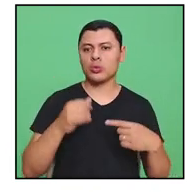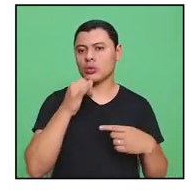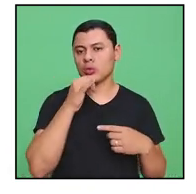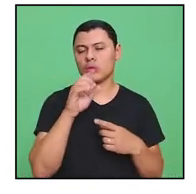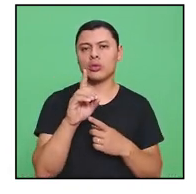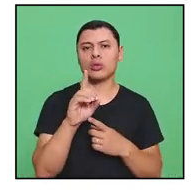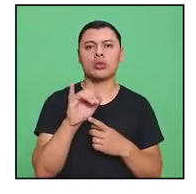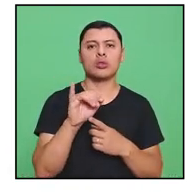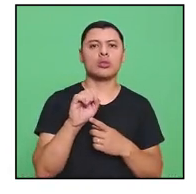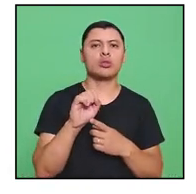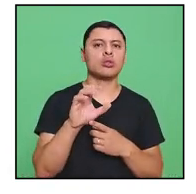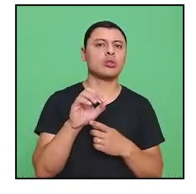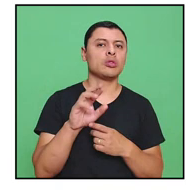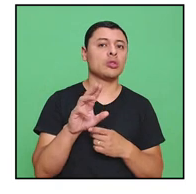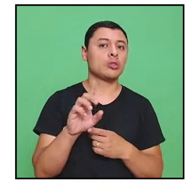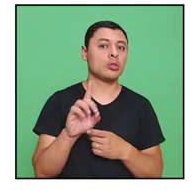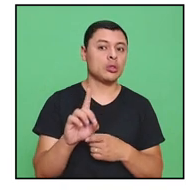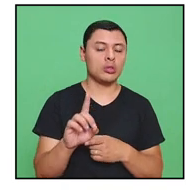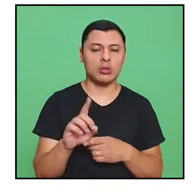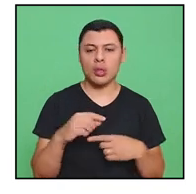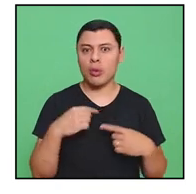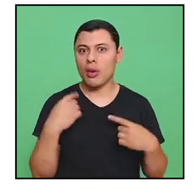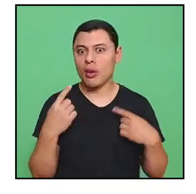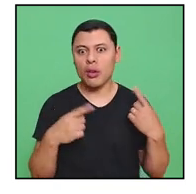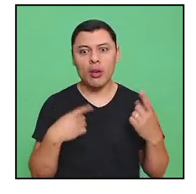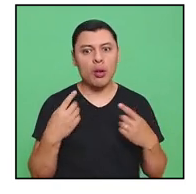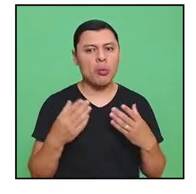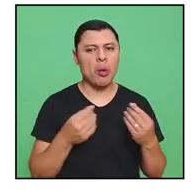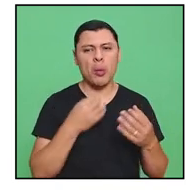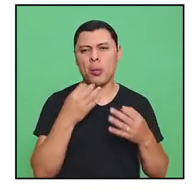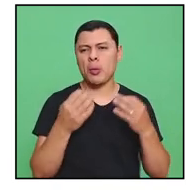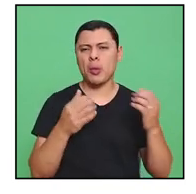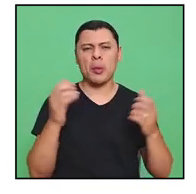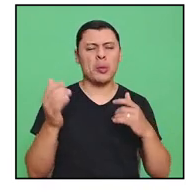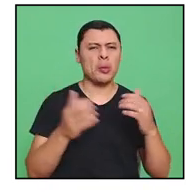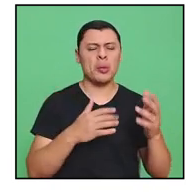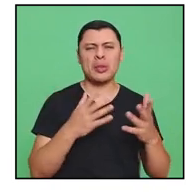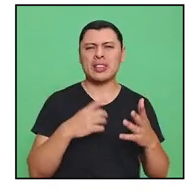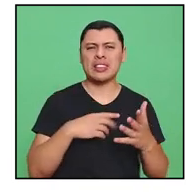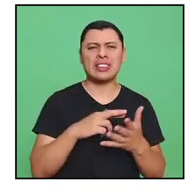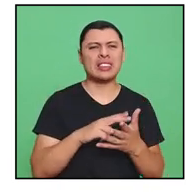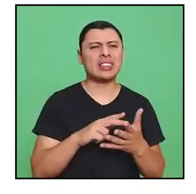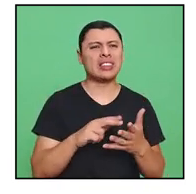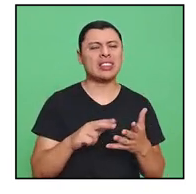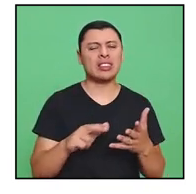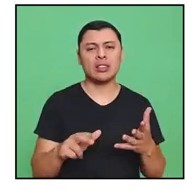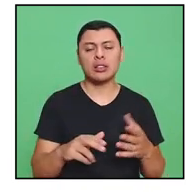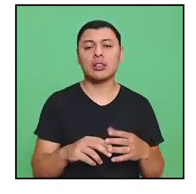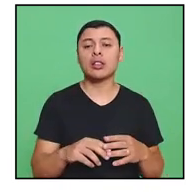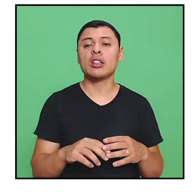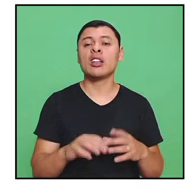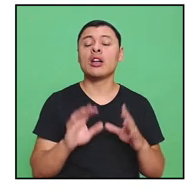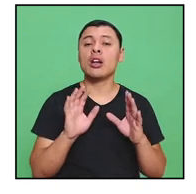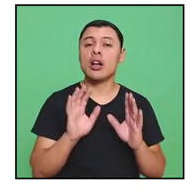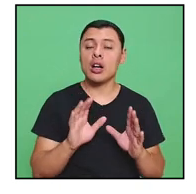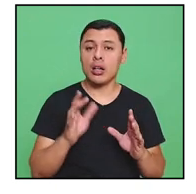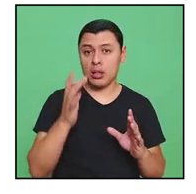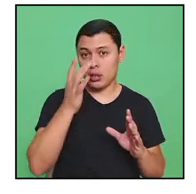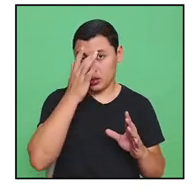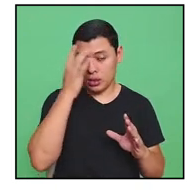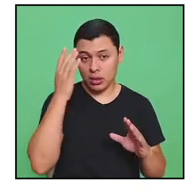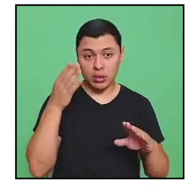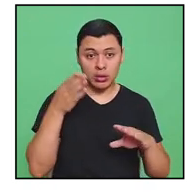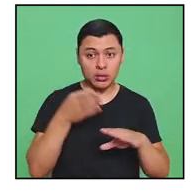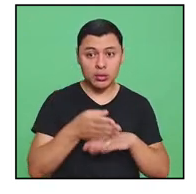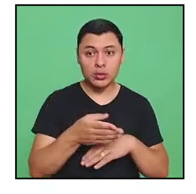que é uma maluquice, assim, um monte de informação, canais e boards, mas é onde de fato as pessoas estão fazendo